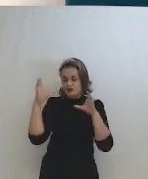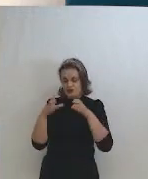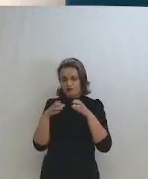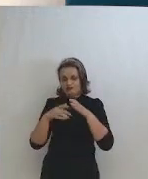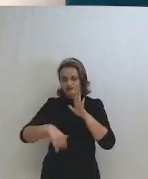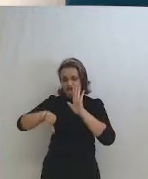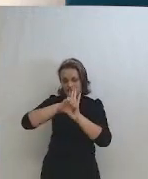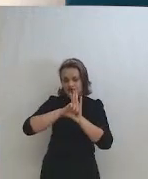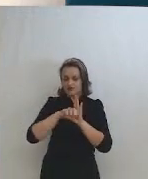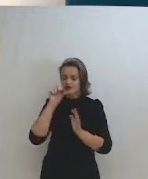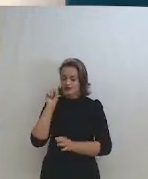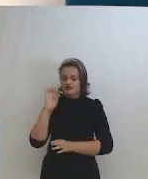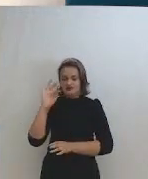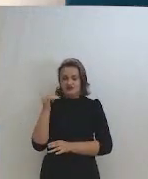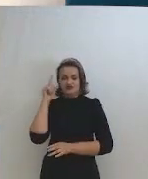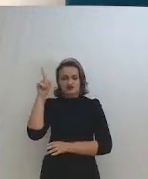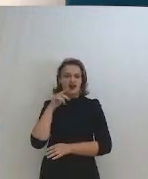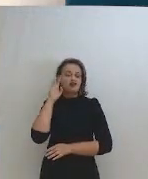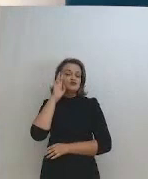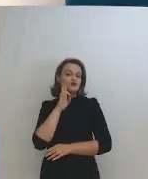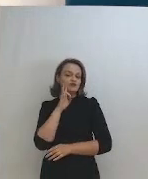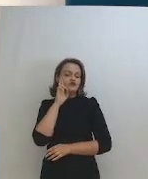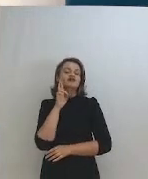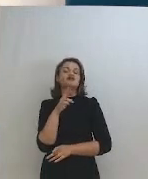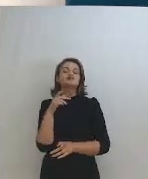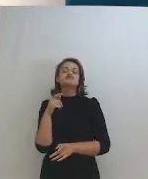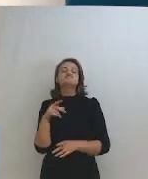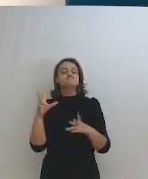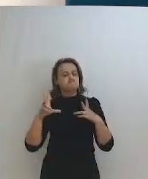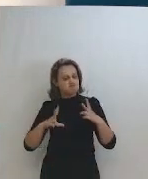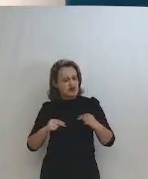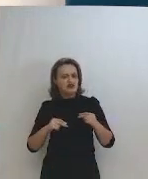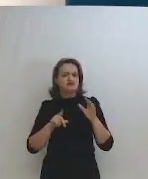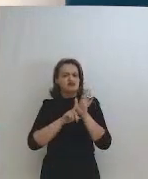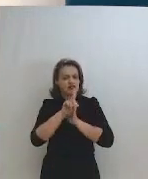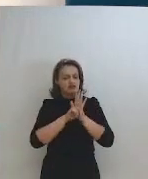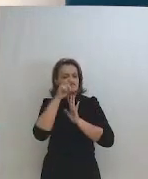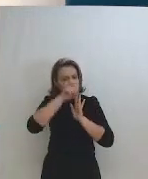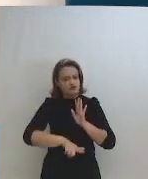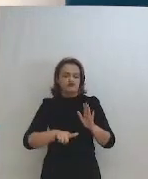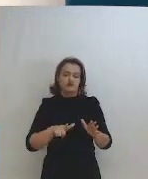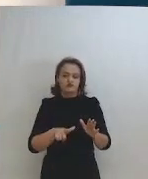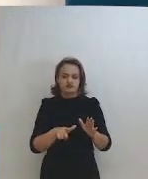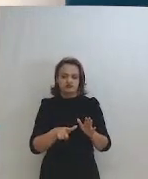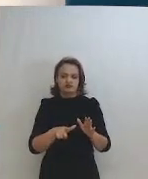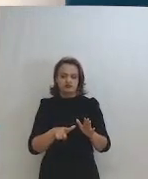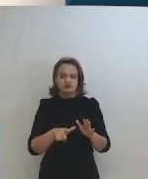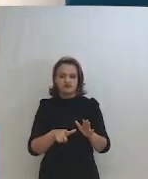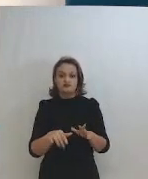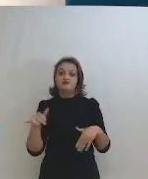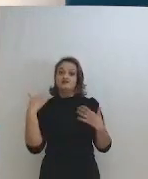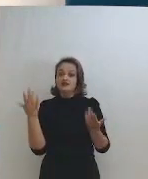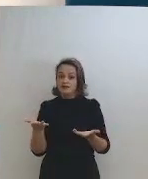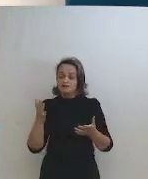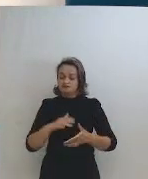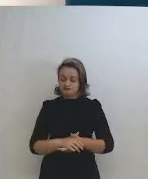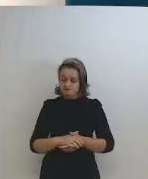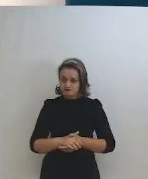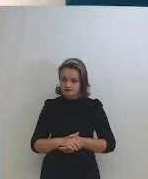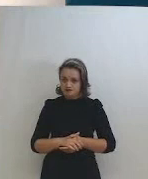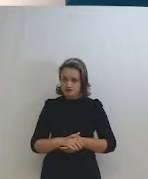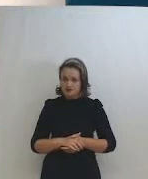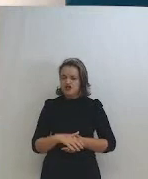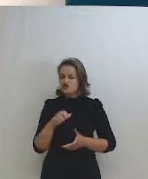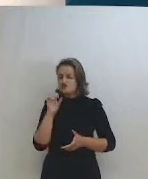Rondônia merece, sim, ser objeto de reforma. No mesmo sentido, só a fim de extirpar qualquer